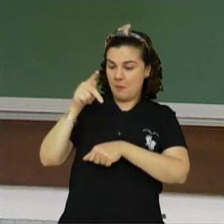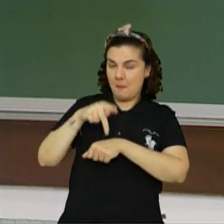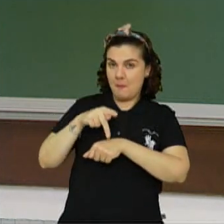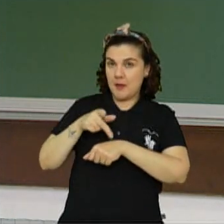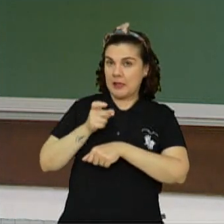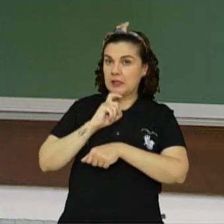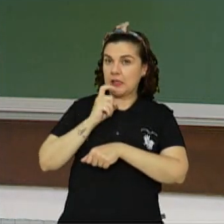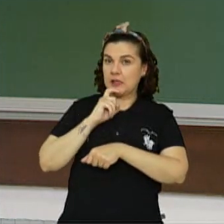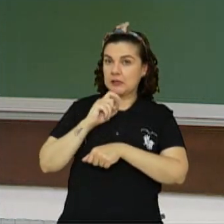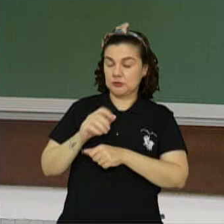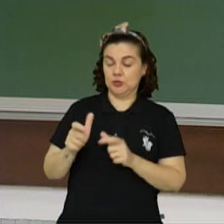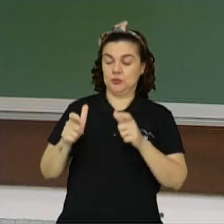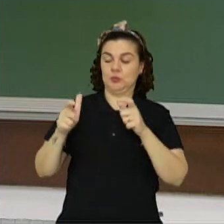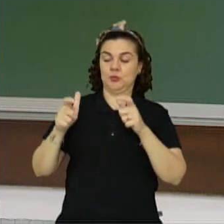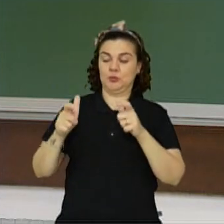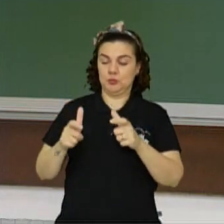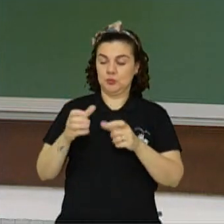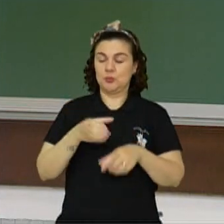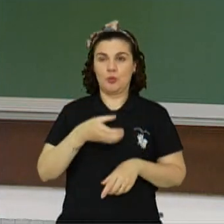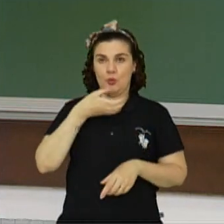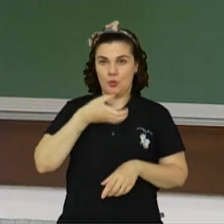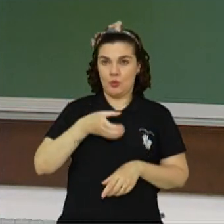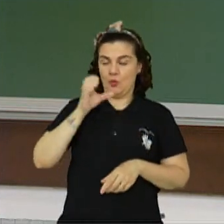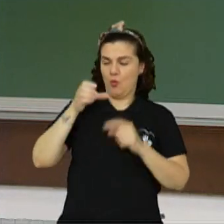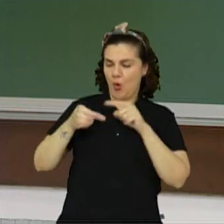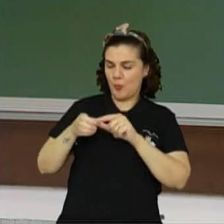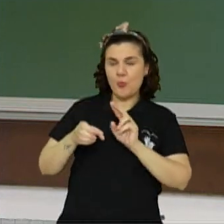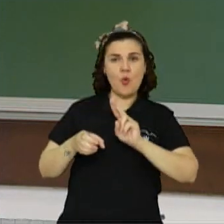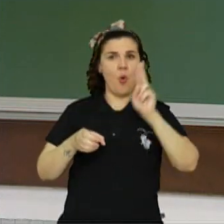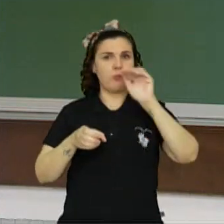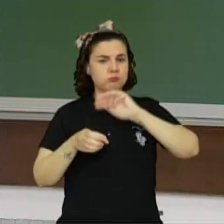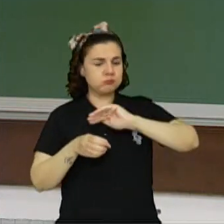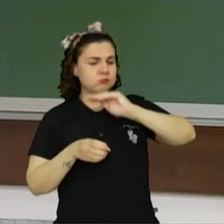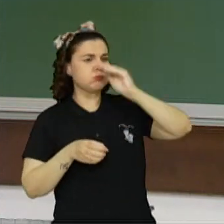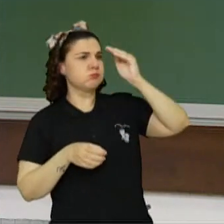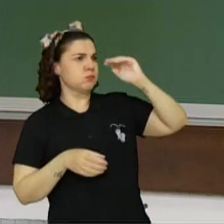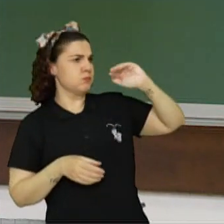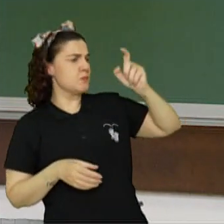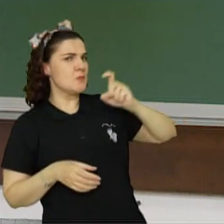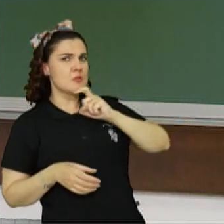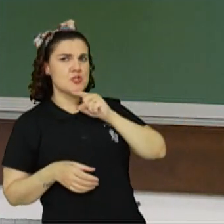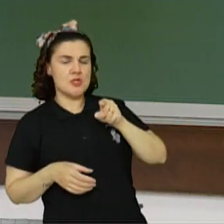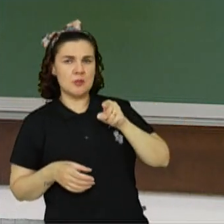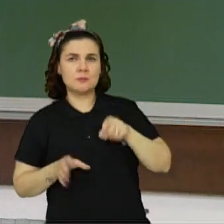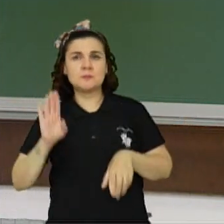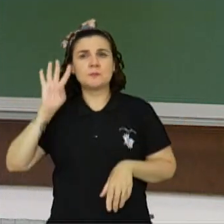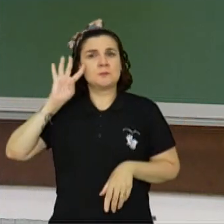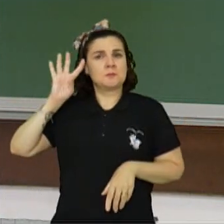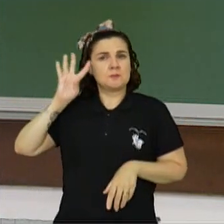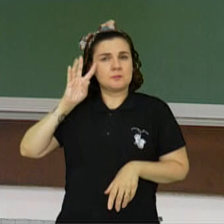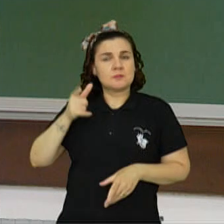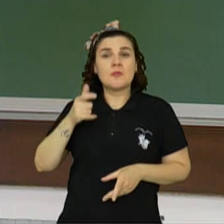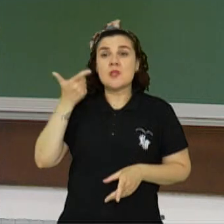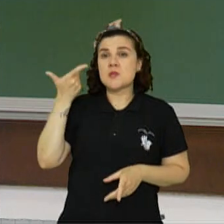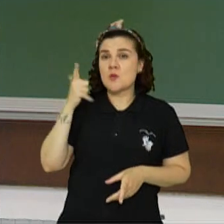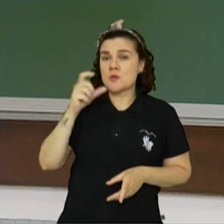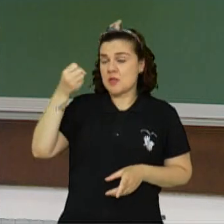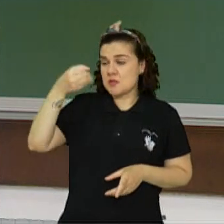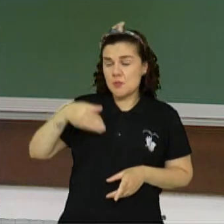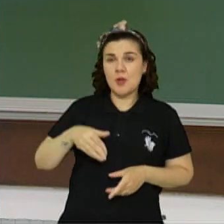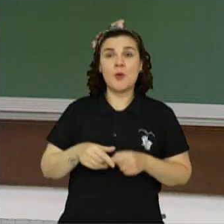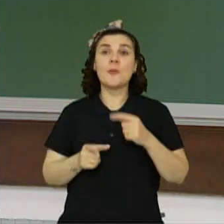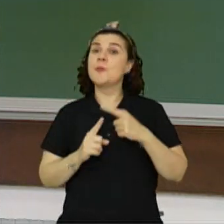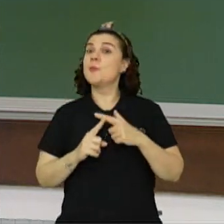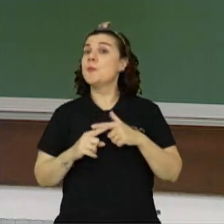gelo lá num copo, ou você observa o iceberg aqui, vocês conseguem refletir e responder por que